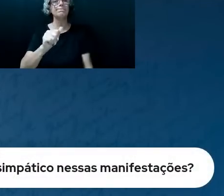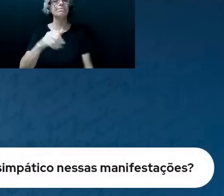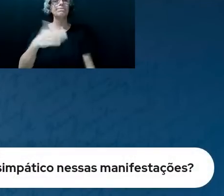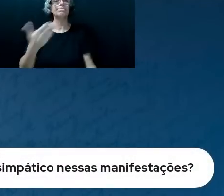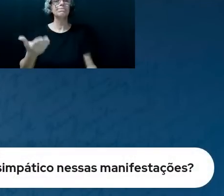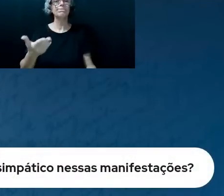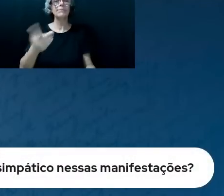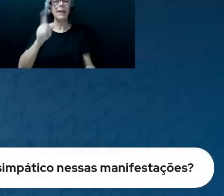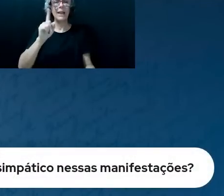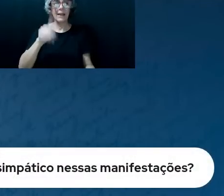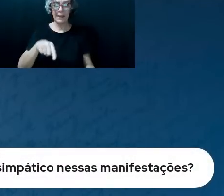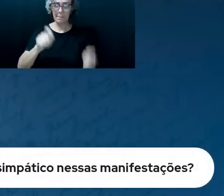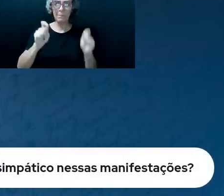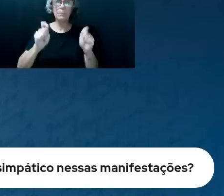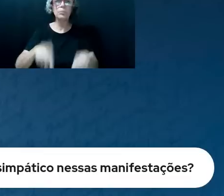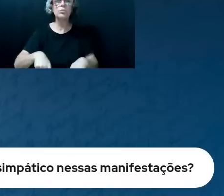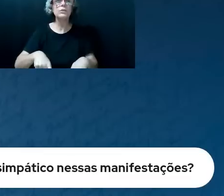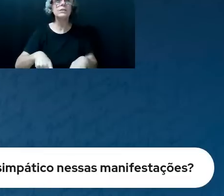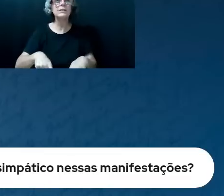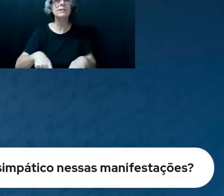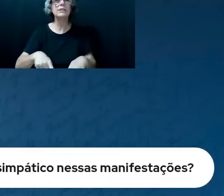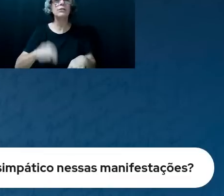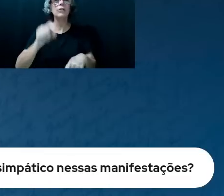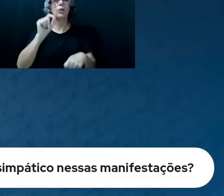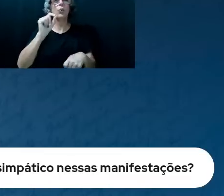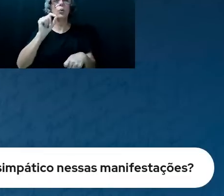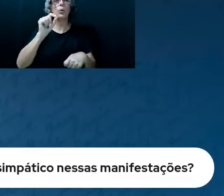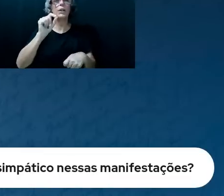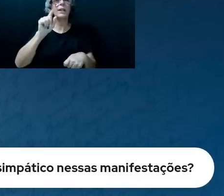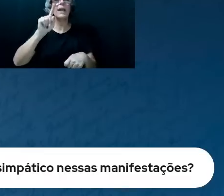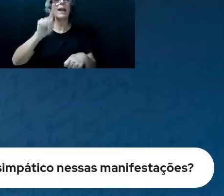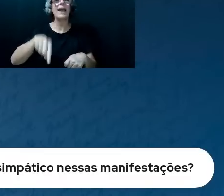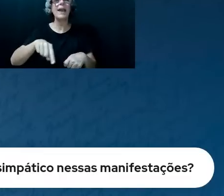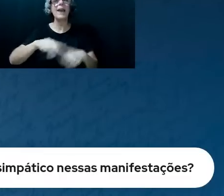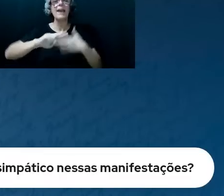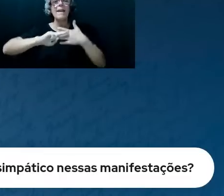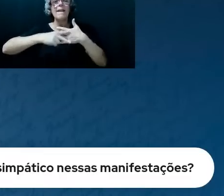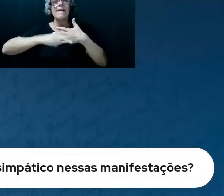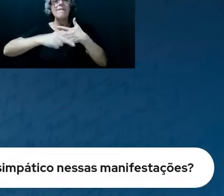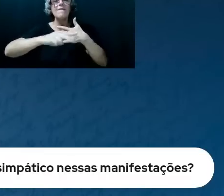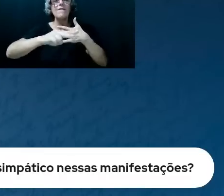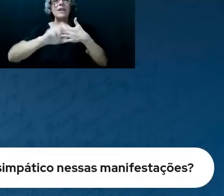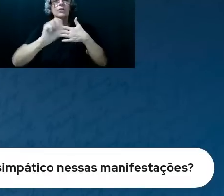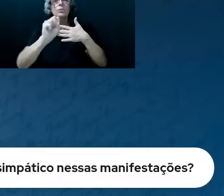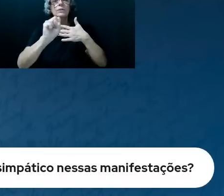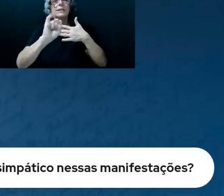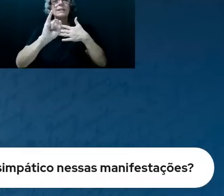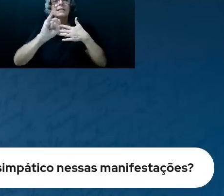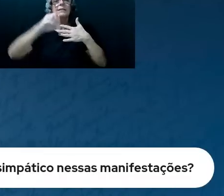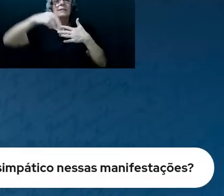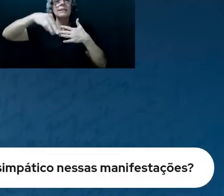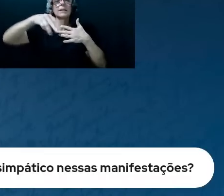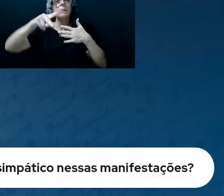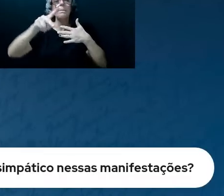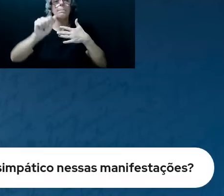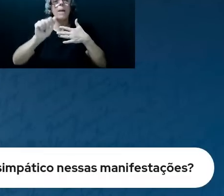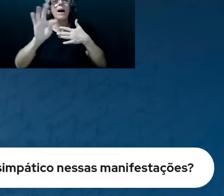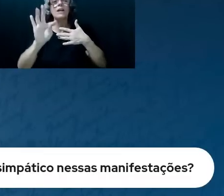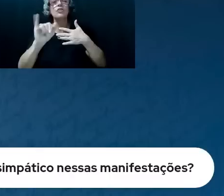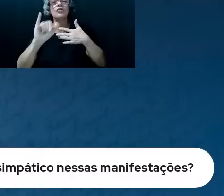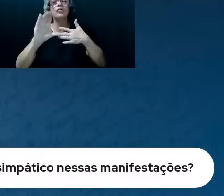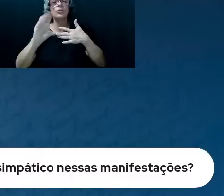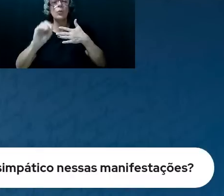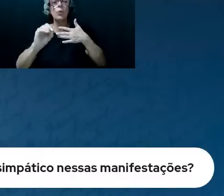é possível repetir o sentido de efeito simpático nessas manifestações? Acho que ela não entendeu que é por efeito